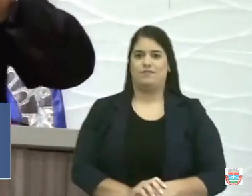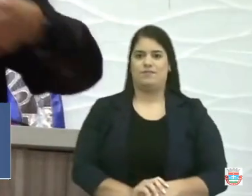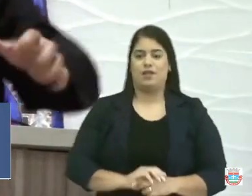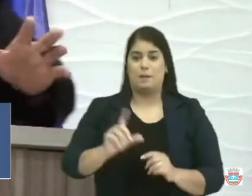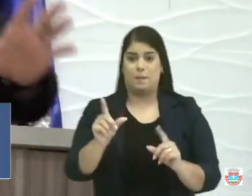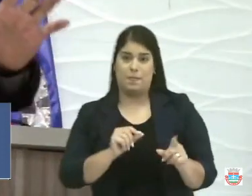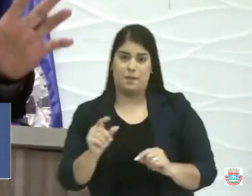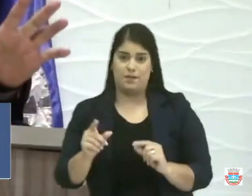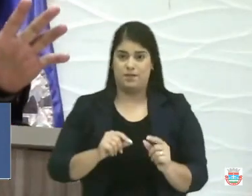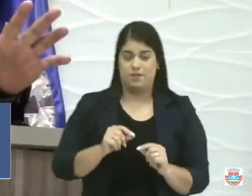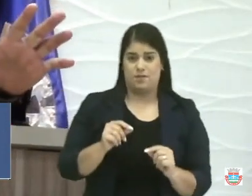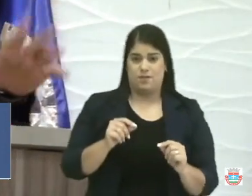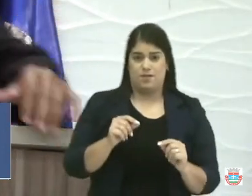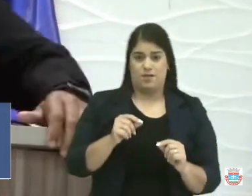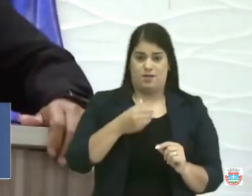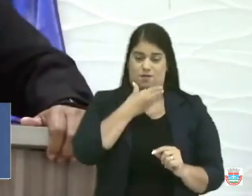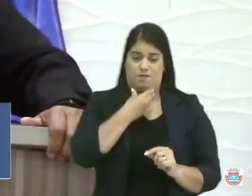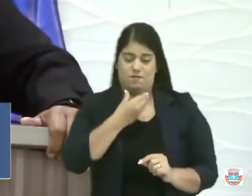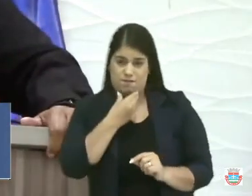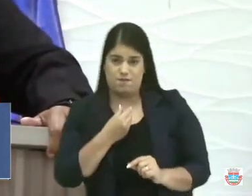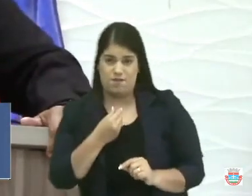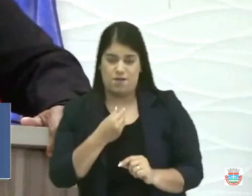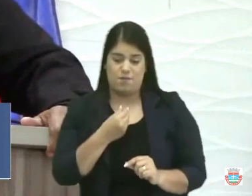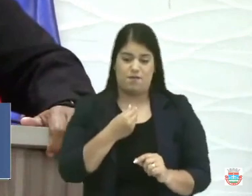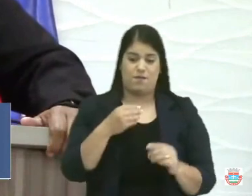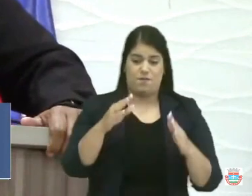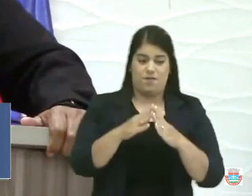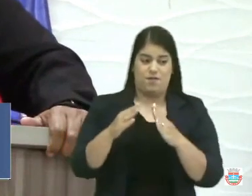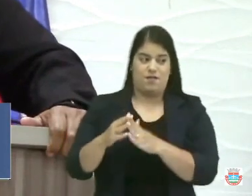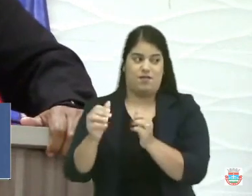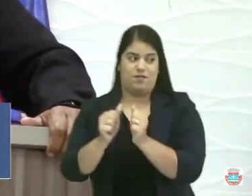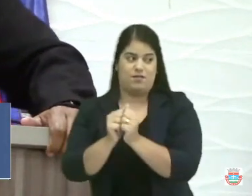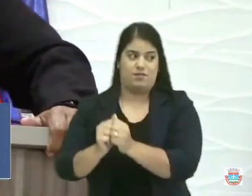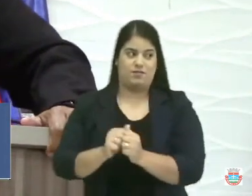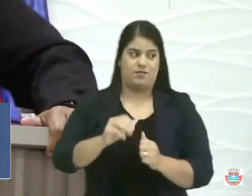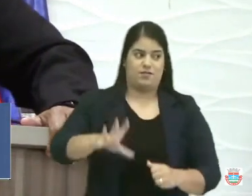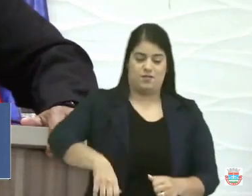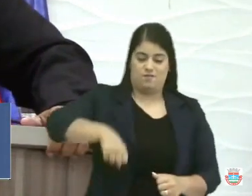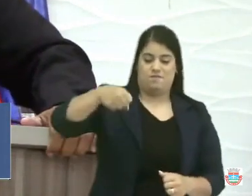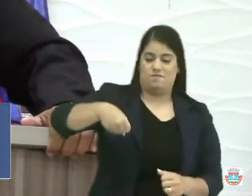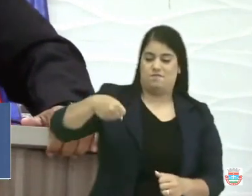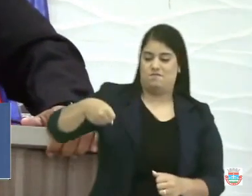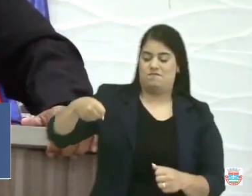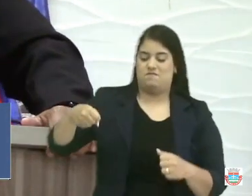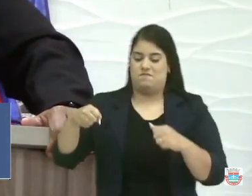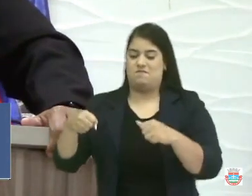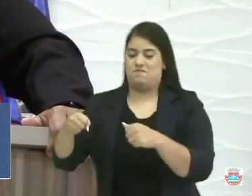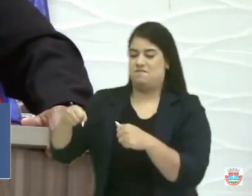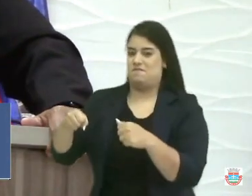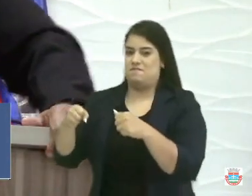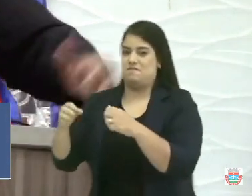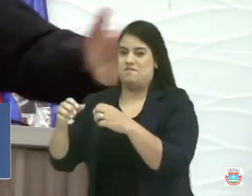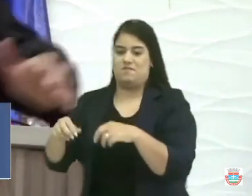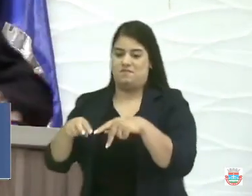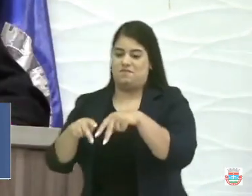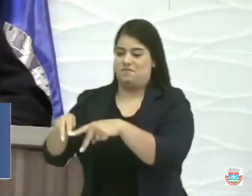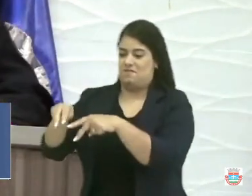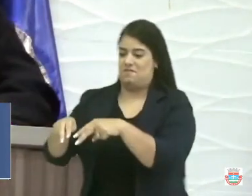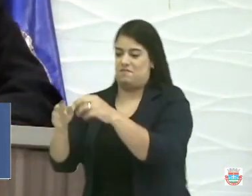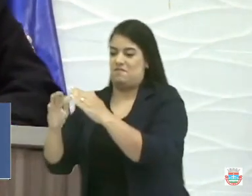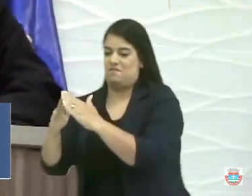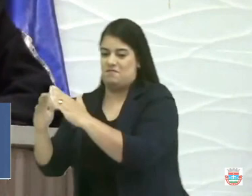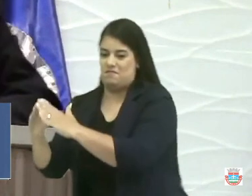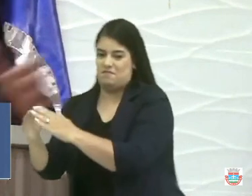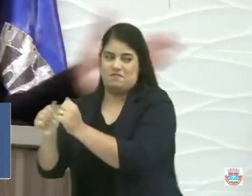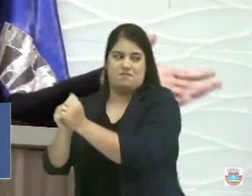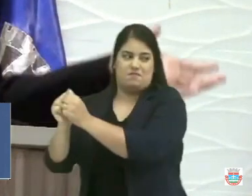que eu ganhar, de que pego suas trouxas para morar para bater, viu? Diferente de muitos aqui. Que quando a mulher de um negócio